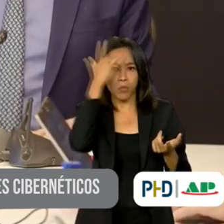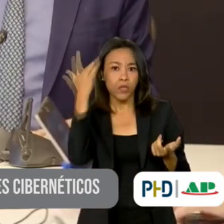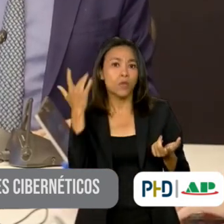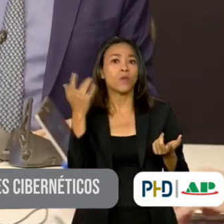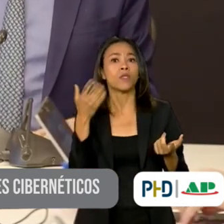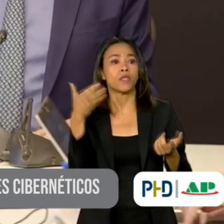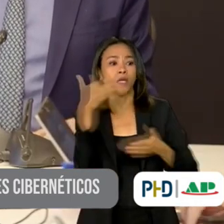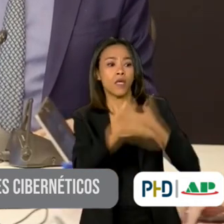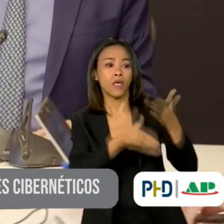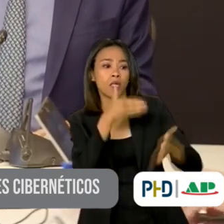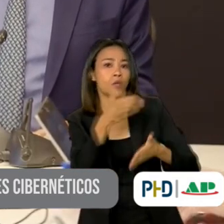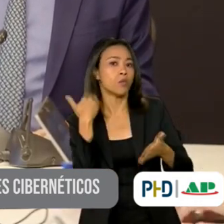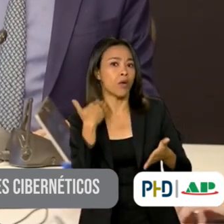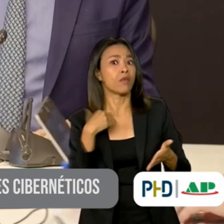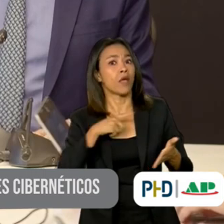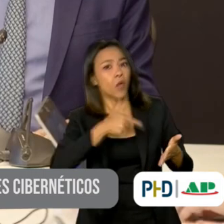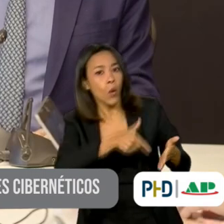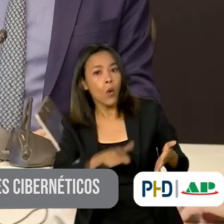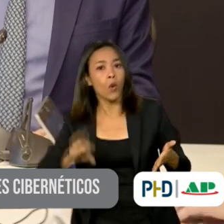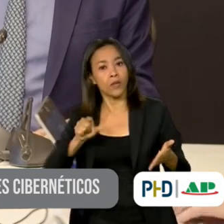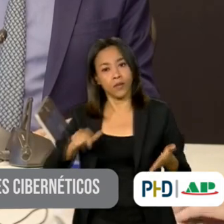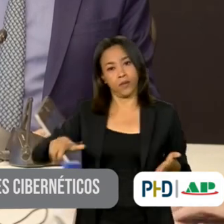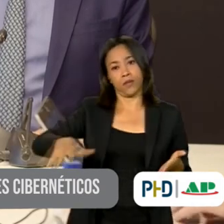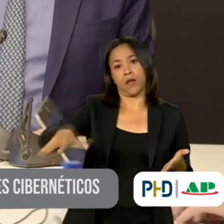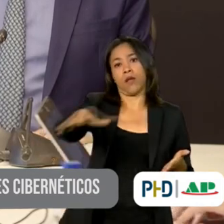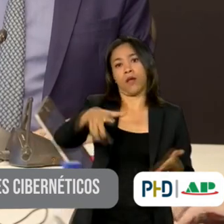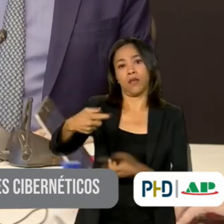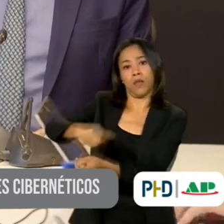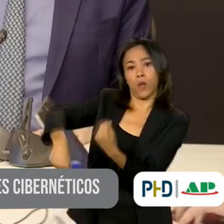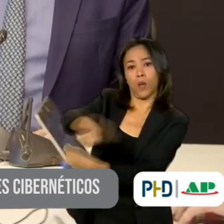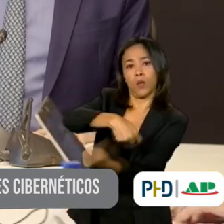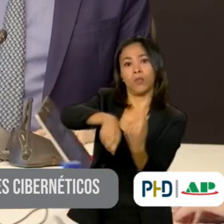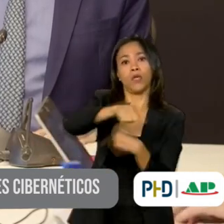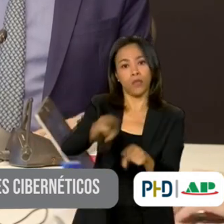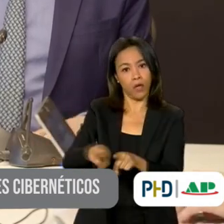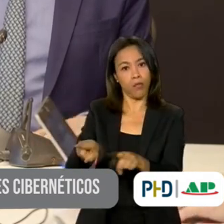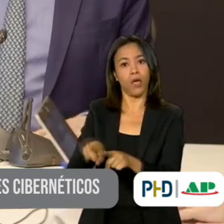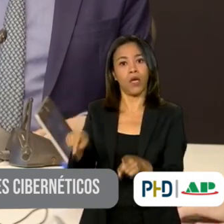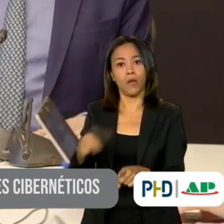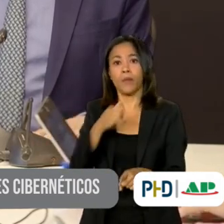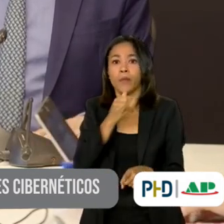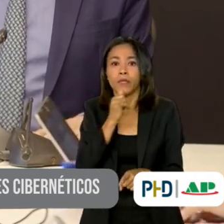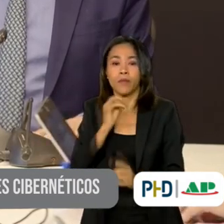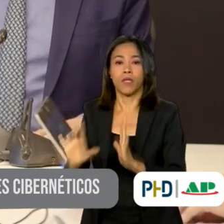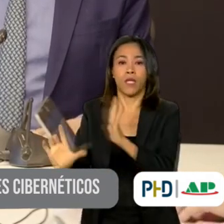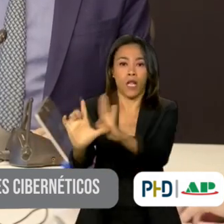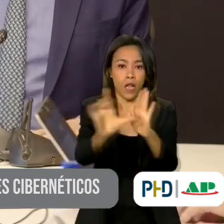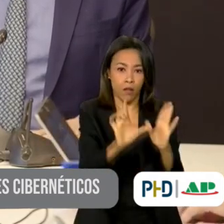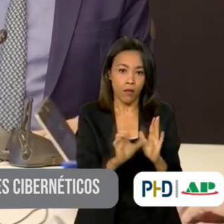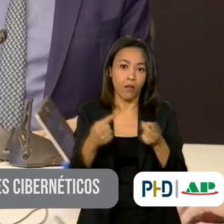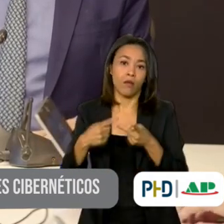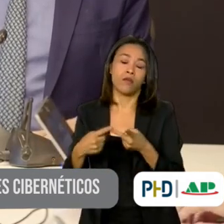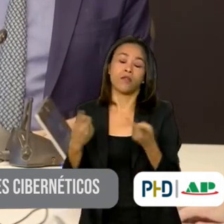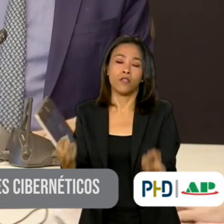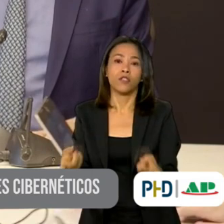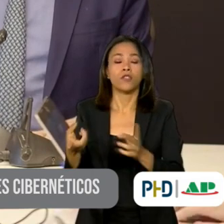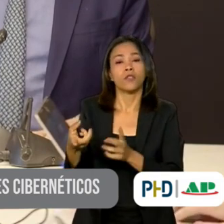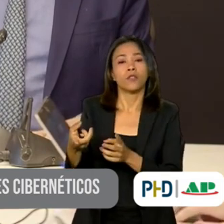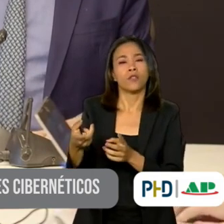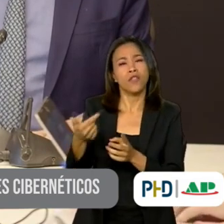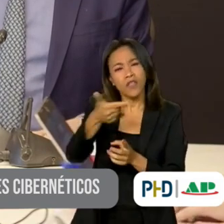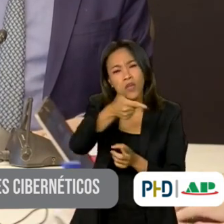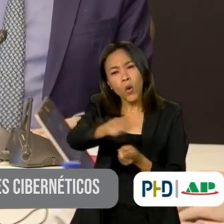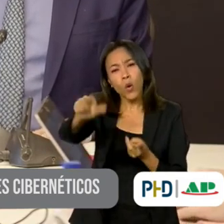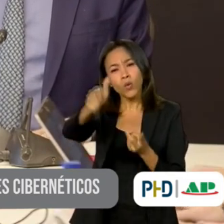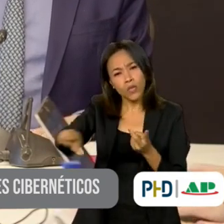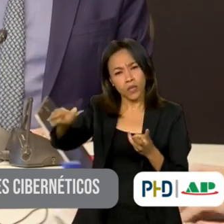Nós temos muitos outros setores da economia, quando nós, por exemplo, nos lembramos do varejo eletrônico e de outros